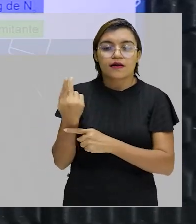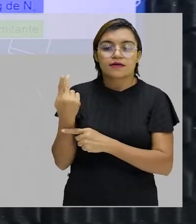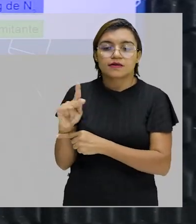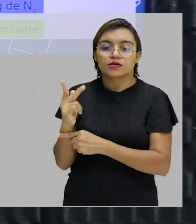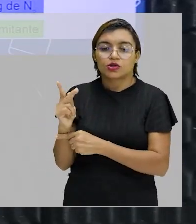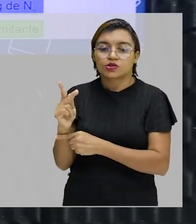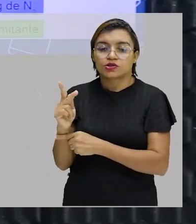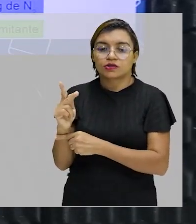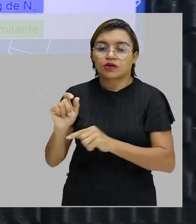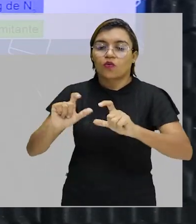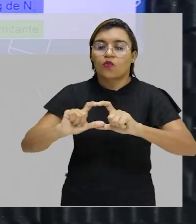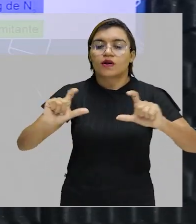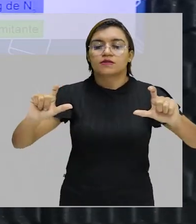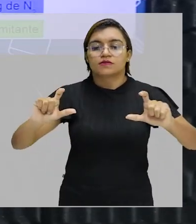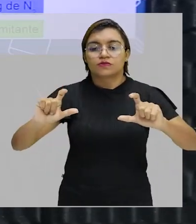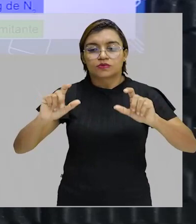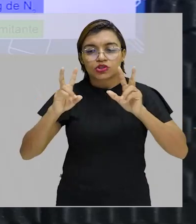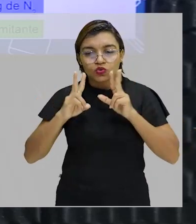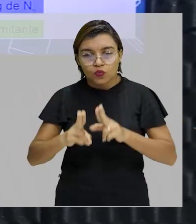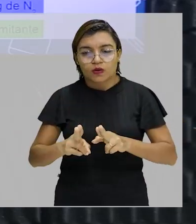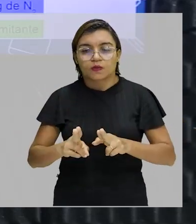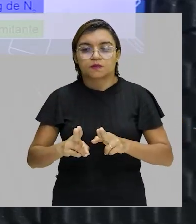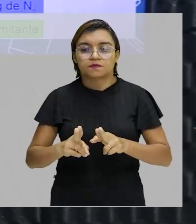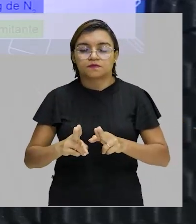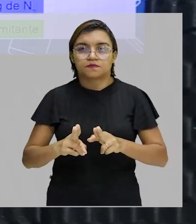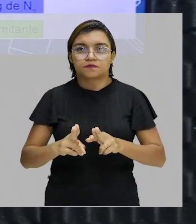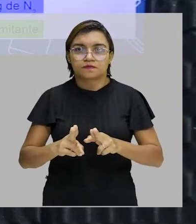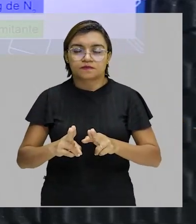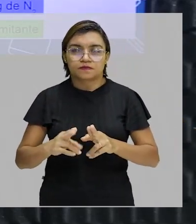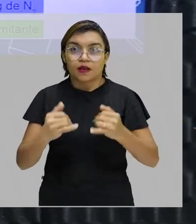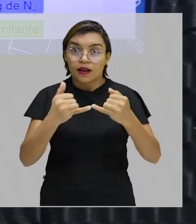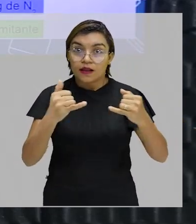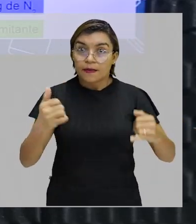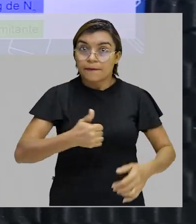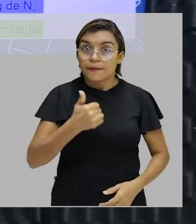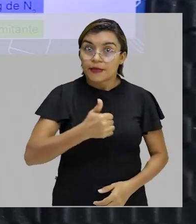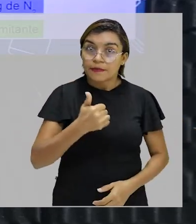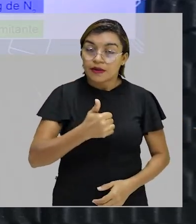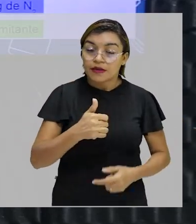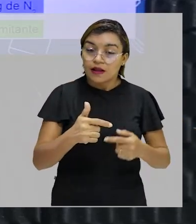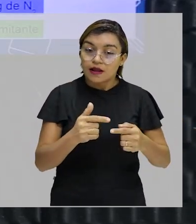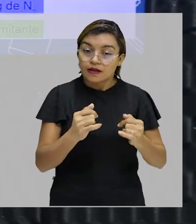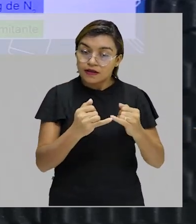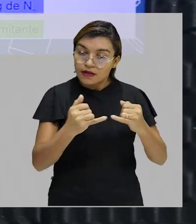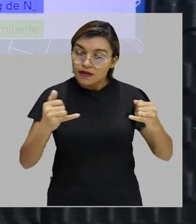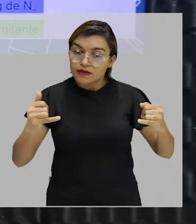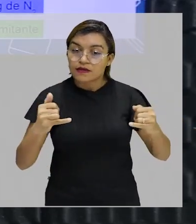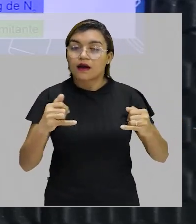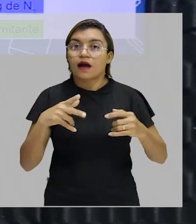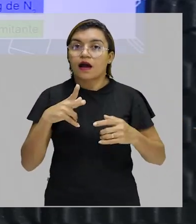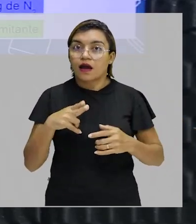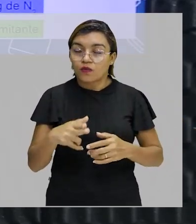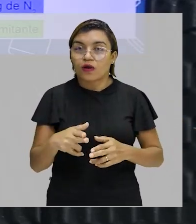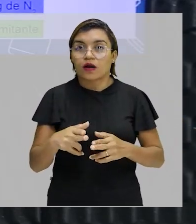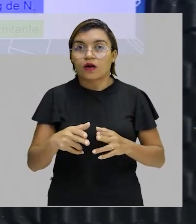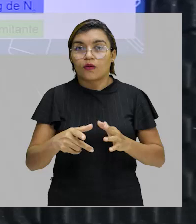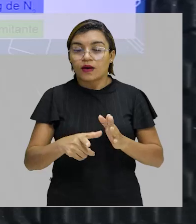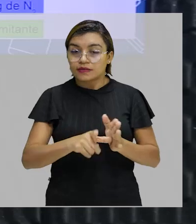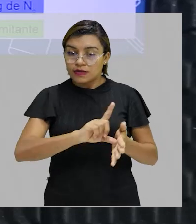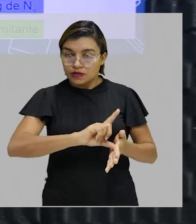a mesma equação, certo? A primeira linha da nossa regra de 3, ela é igual à